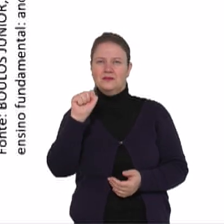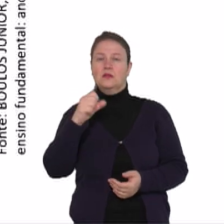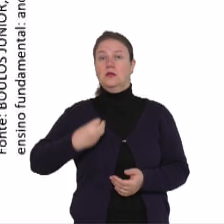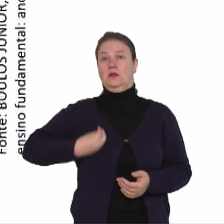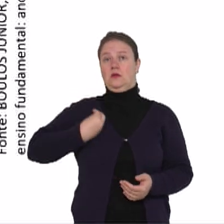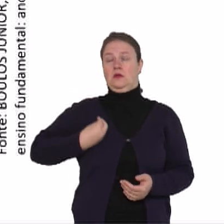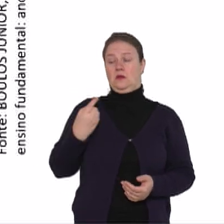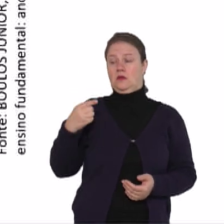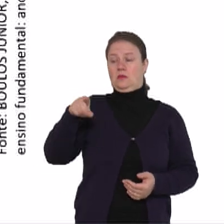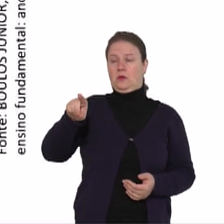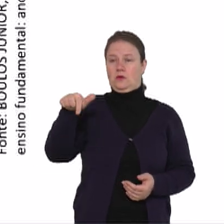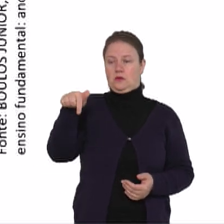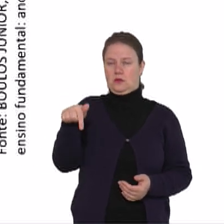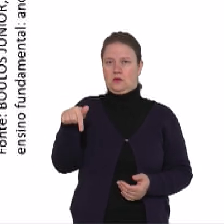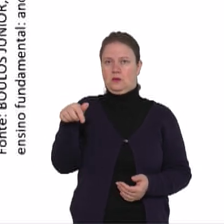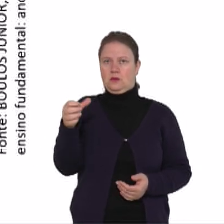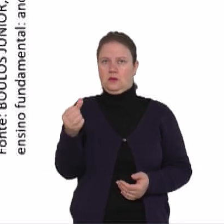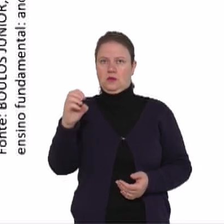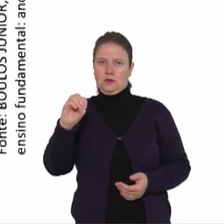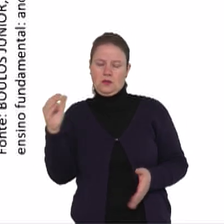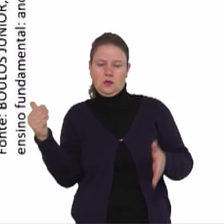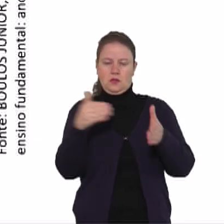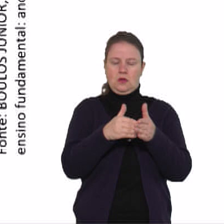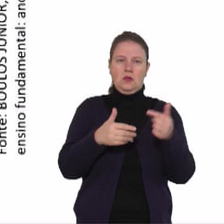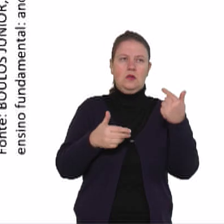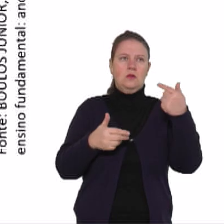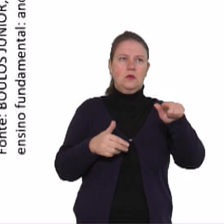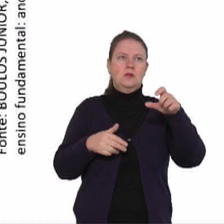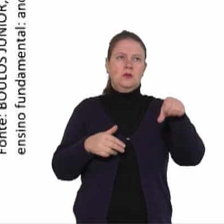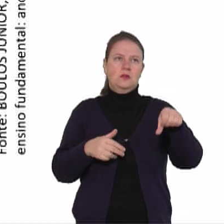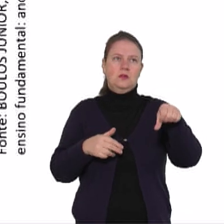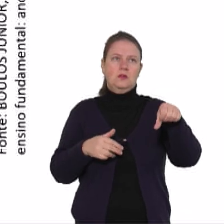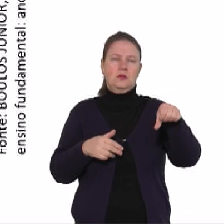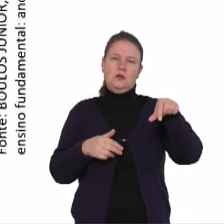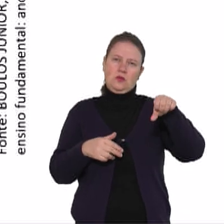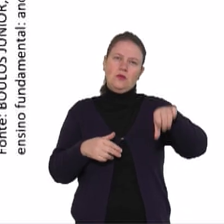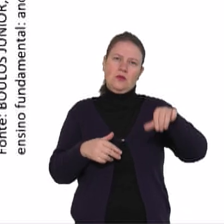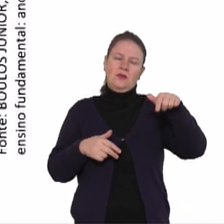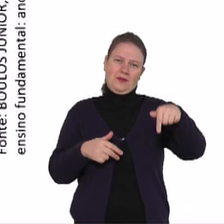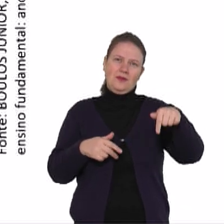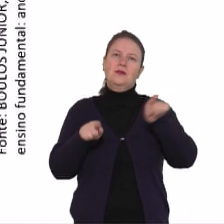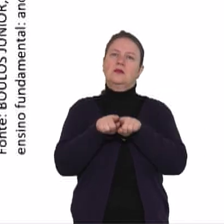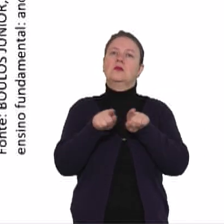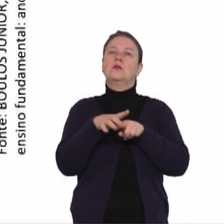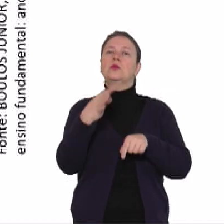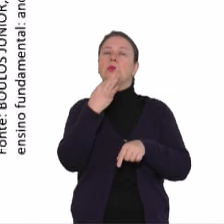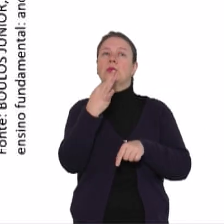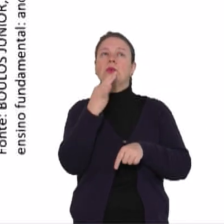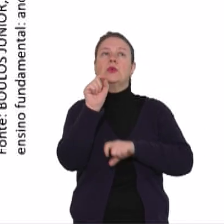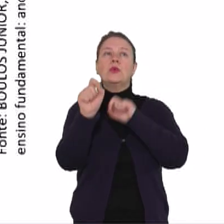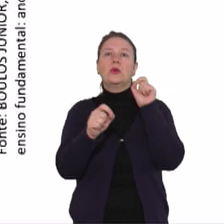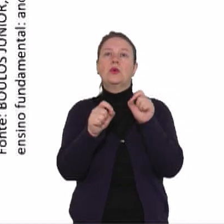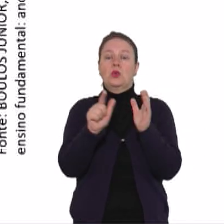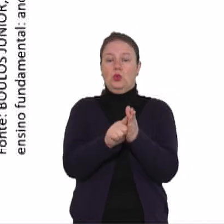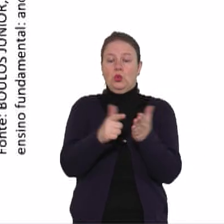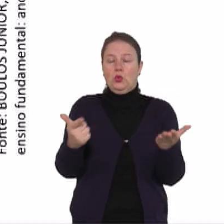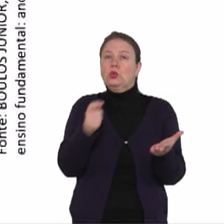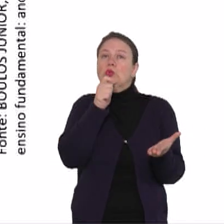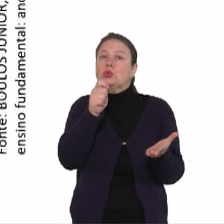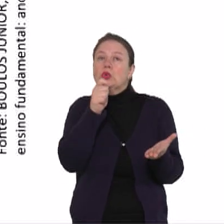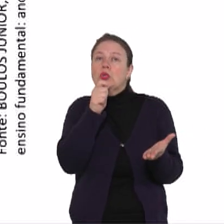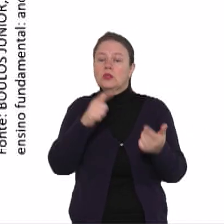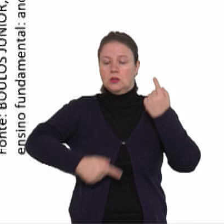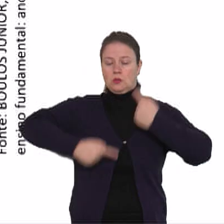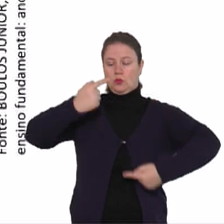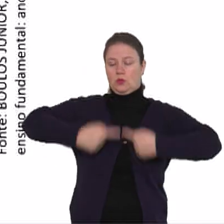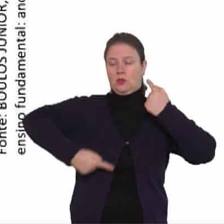de 1760 a 1797, também conhecido como Graco Bepefu. Ele era jornalista e político francês